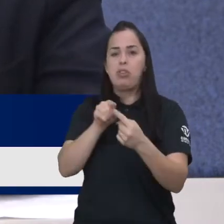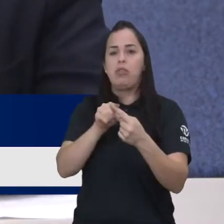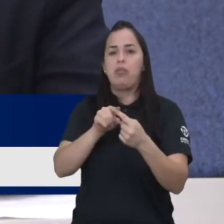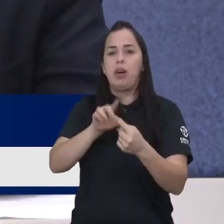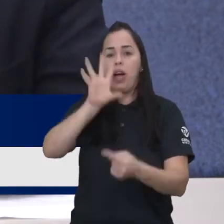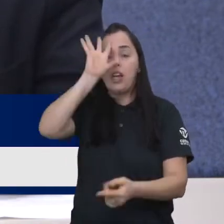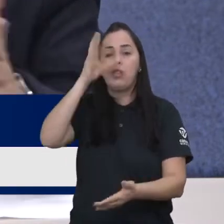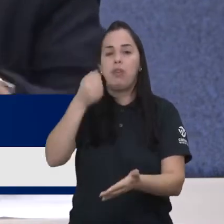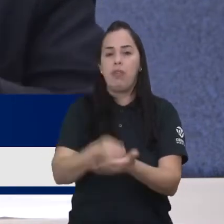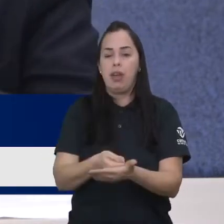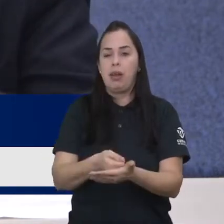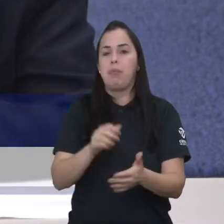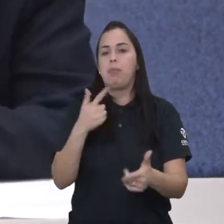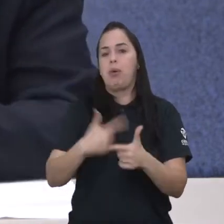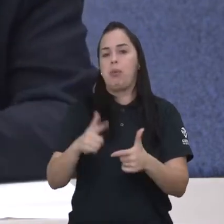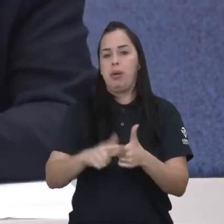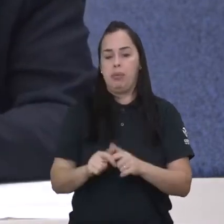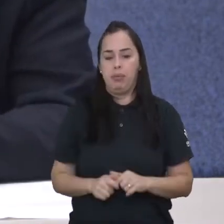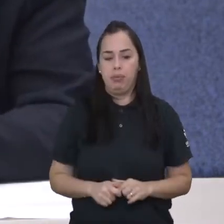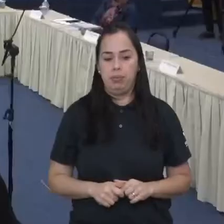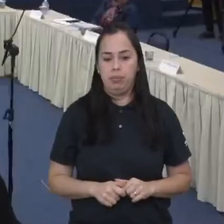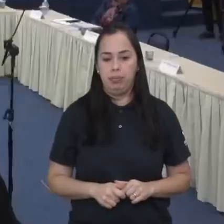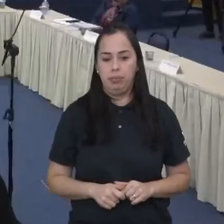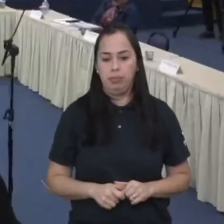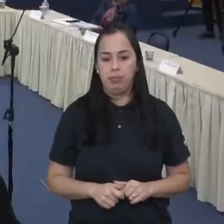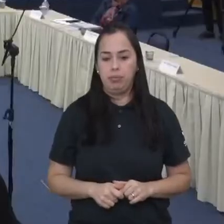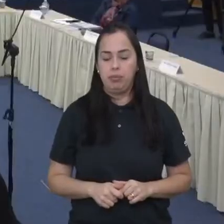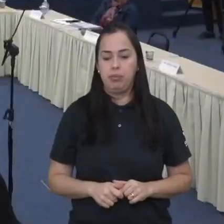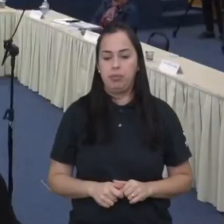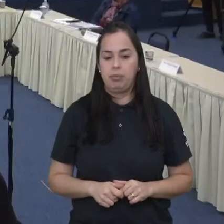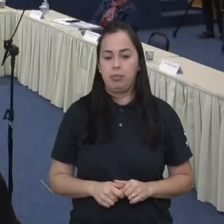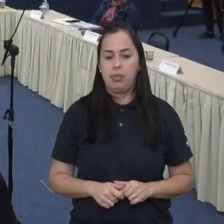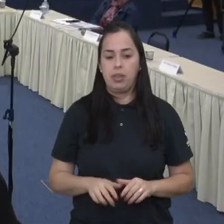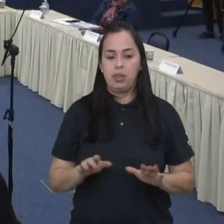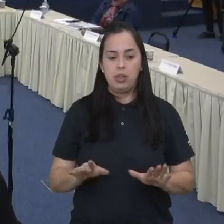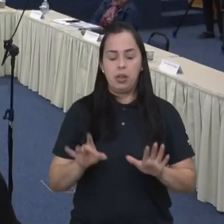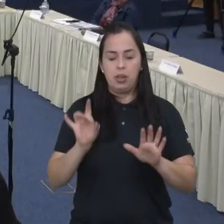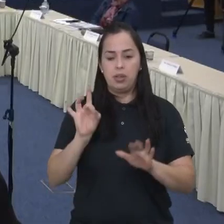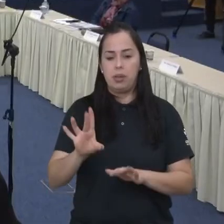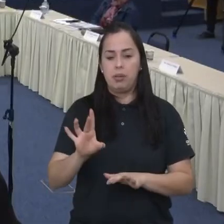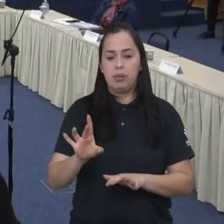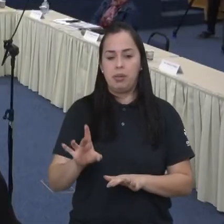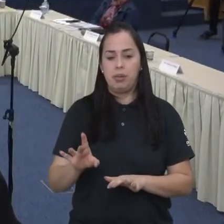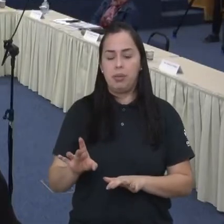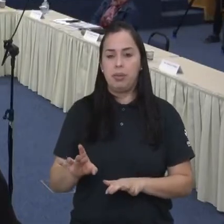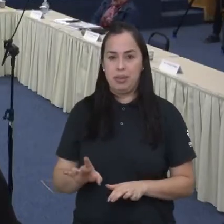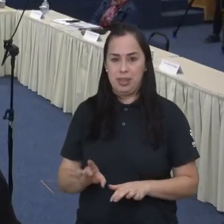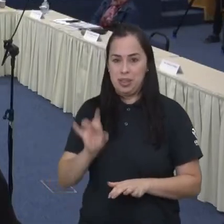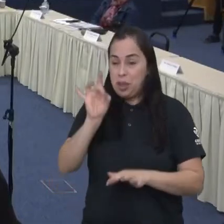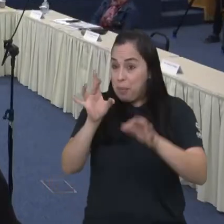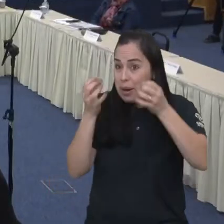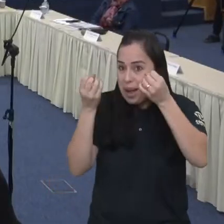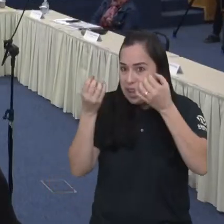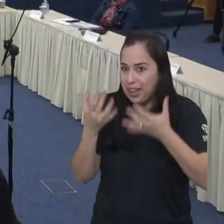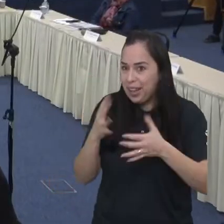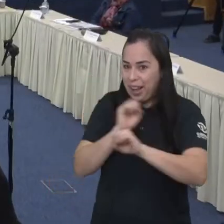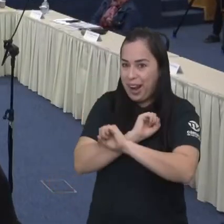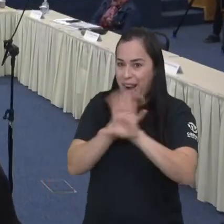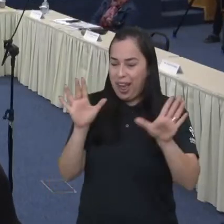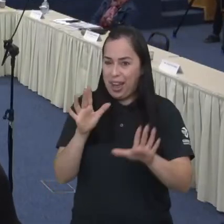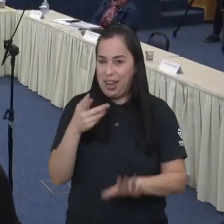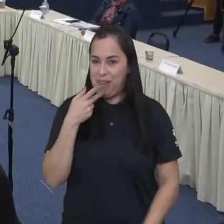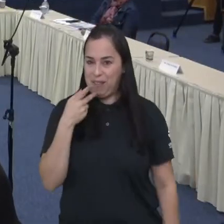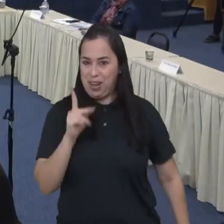problemas e não para fazer política e se opor a qualquer governo. Então, só para deixar bem claro,